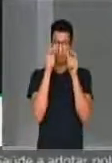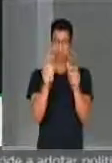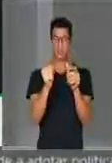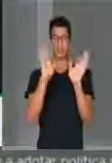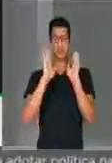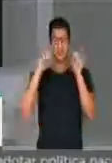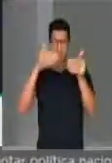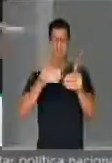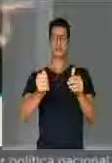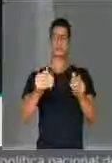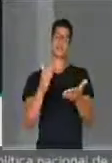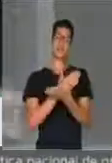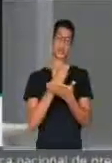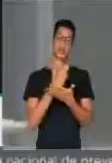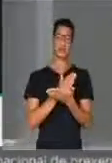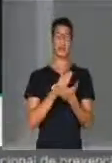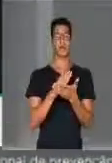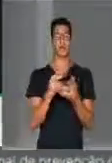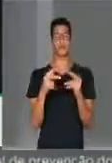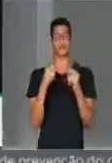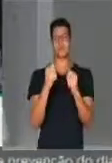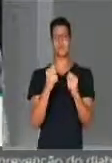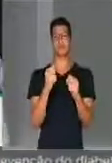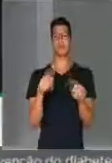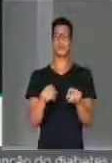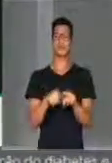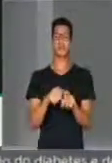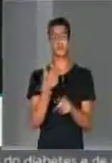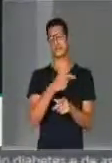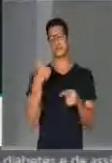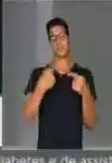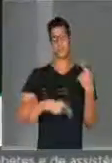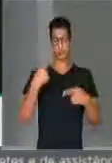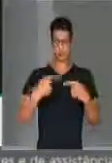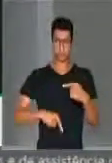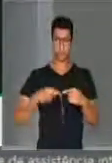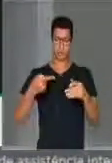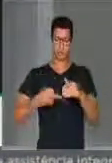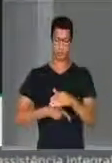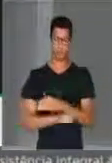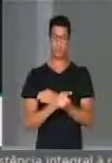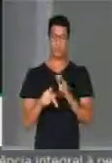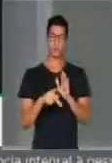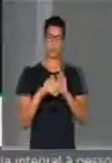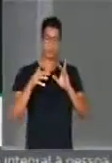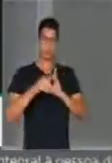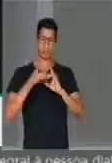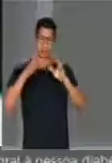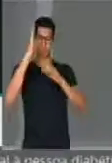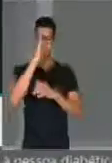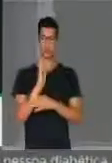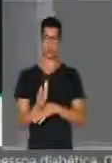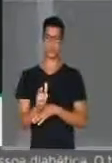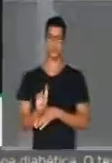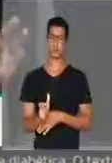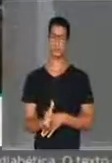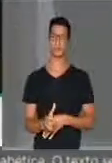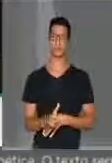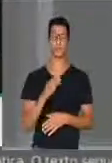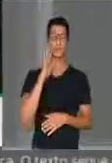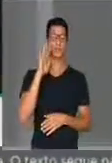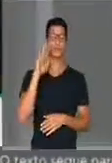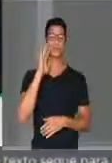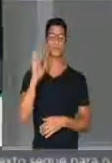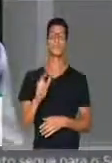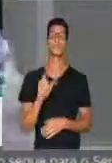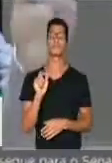interesses específicos e alguns mesquinhos, sem discutir o aprofundamento da democracia no Brasil.